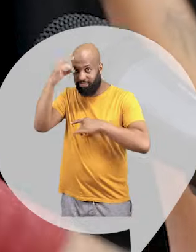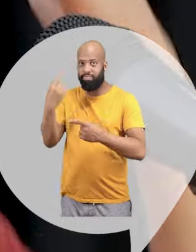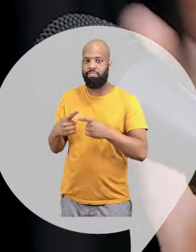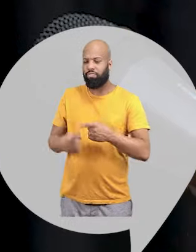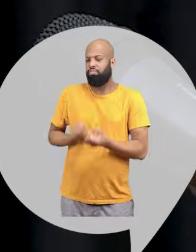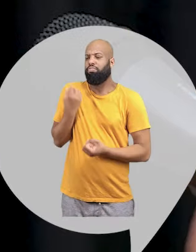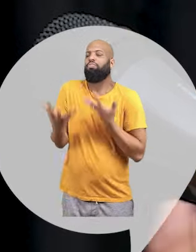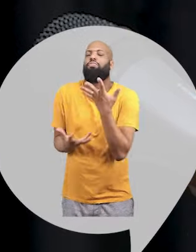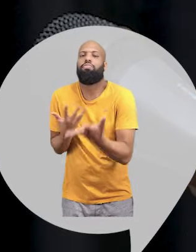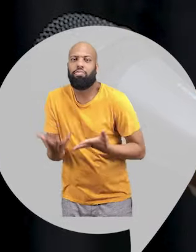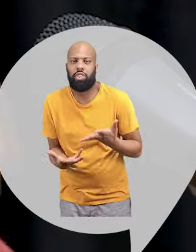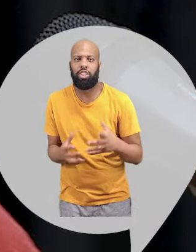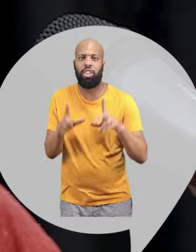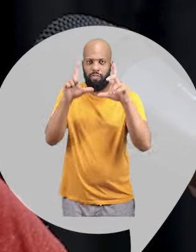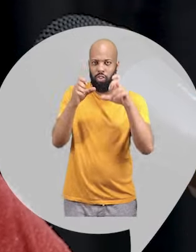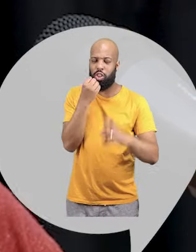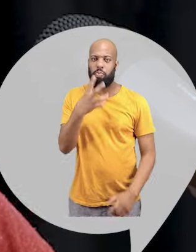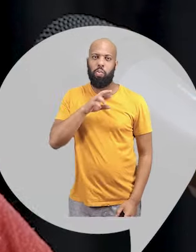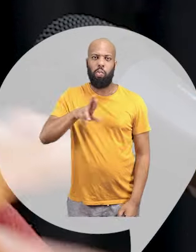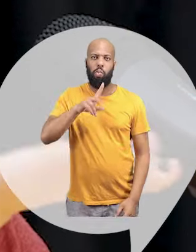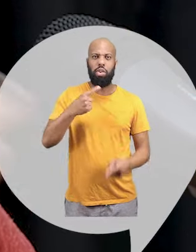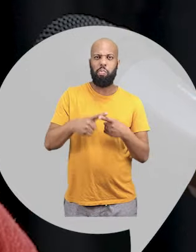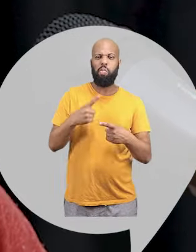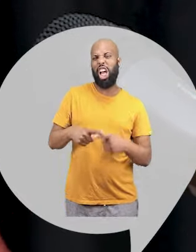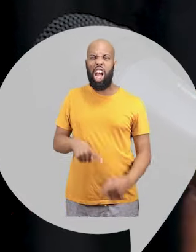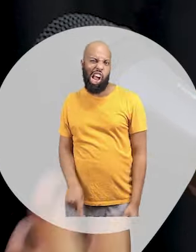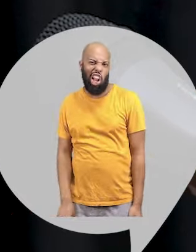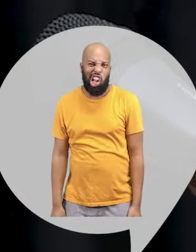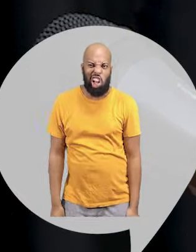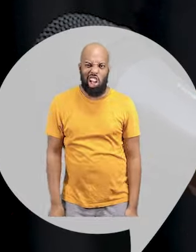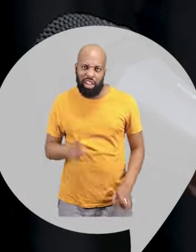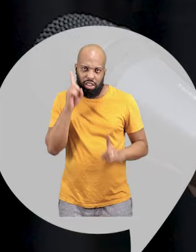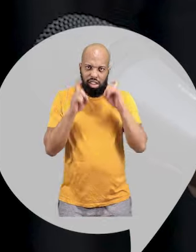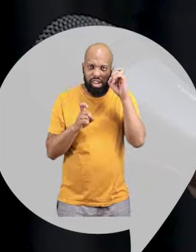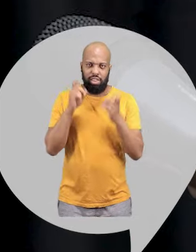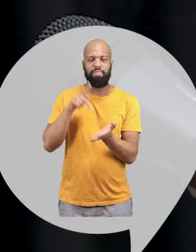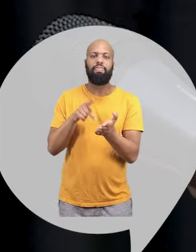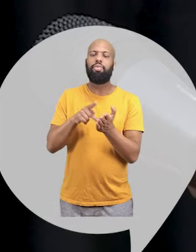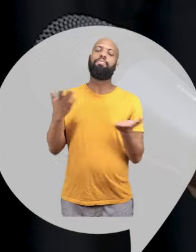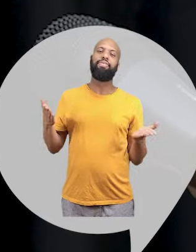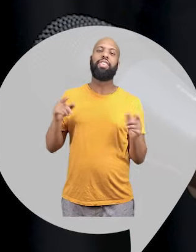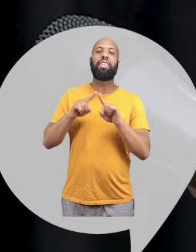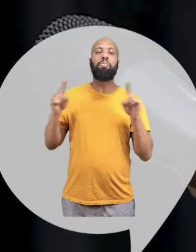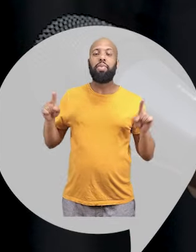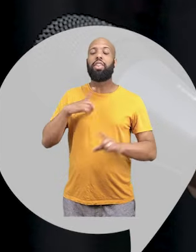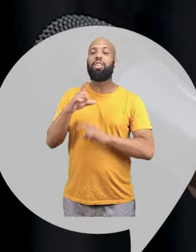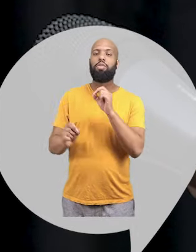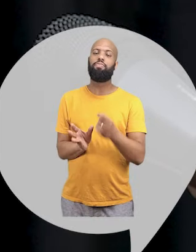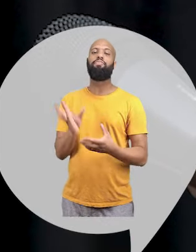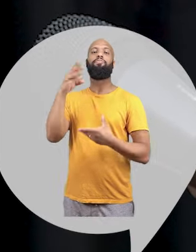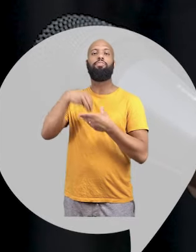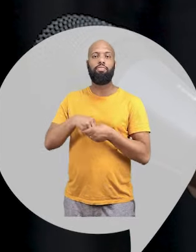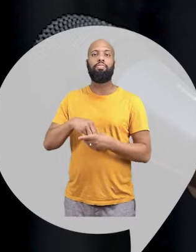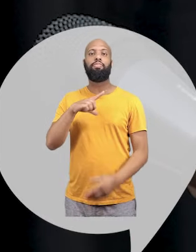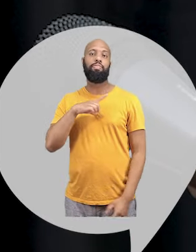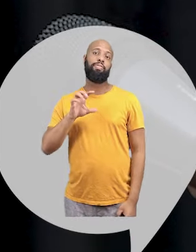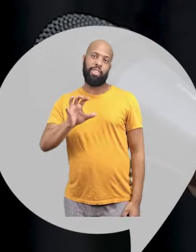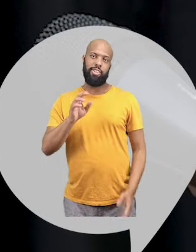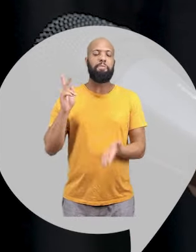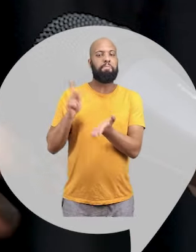isso de expressão não fica uma foto boa entendeu porque eu sempre fazendo cara de bocas mas eu tenho muito mais essa